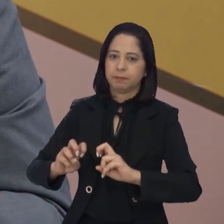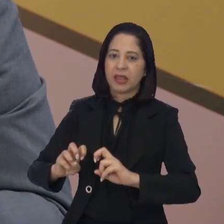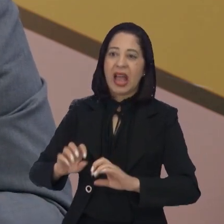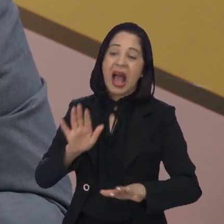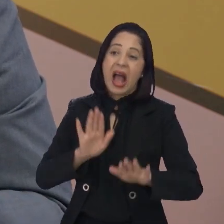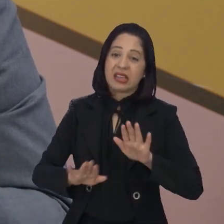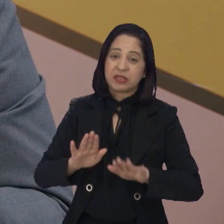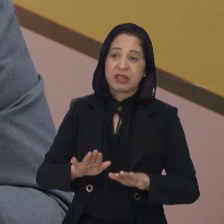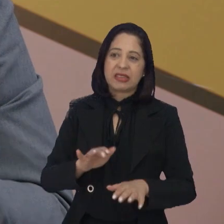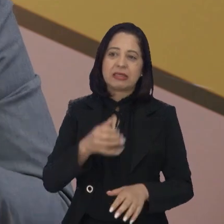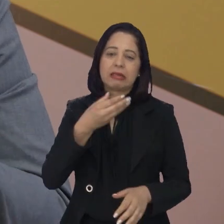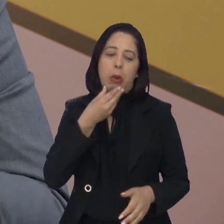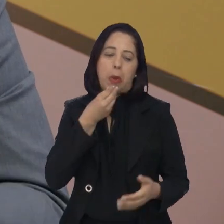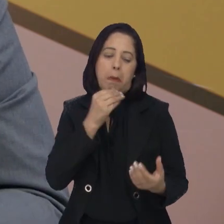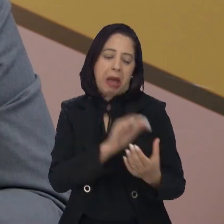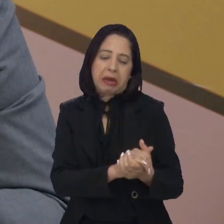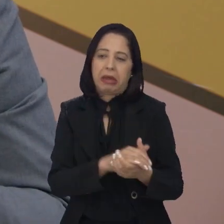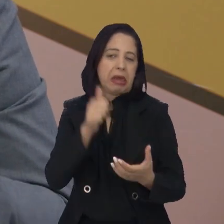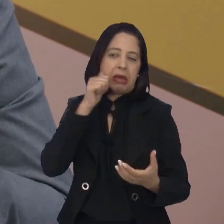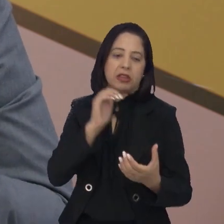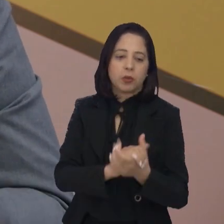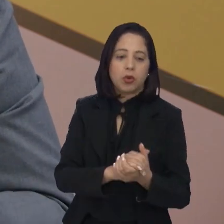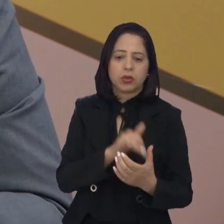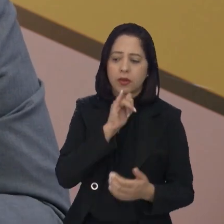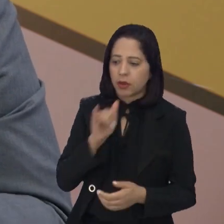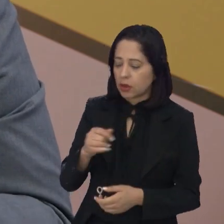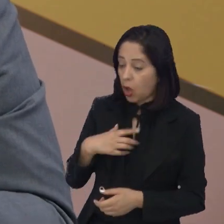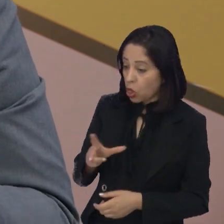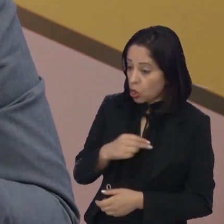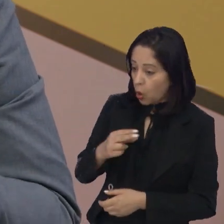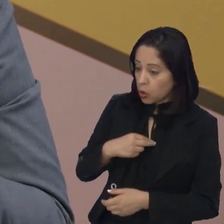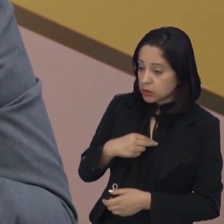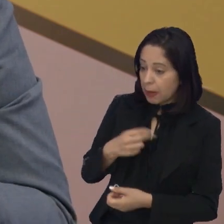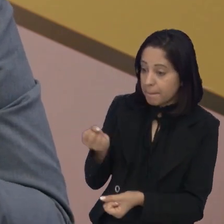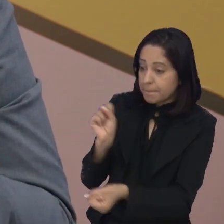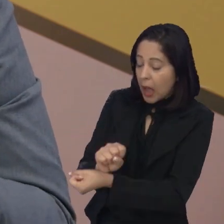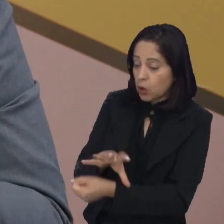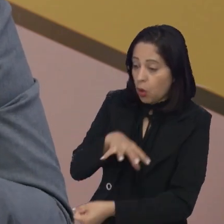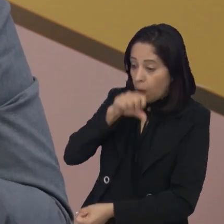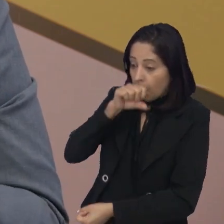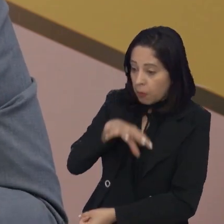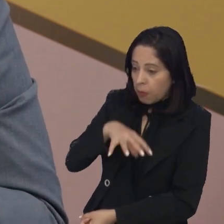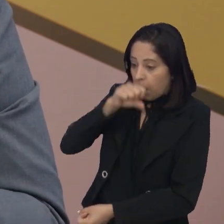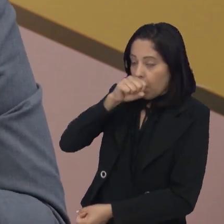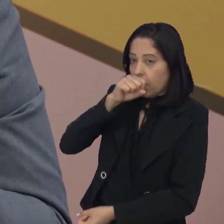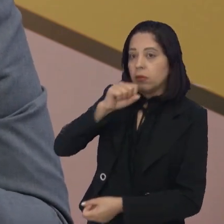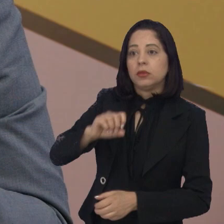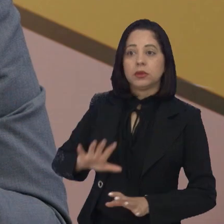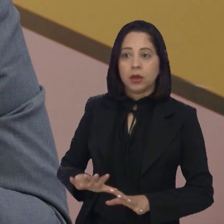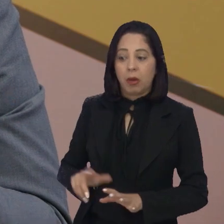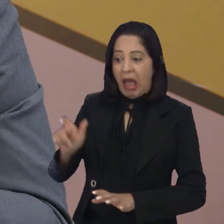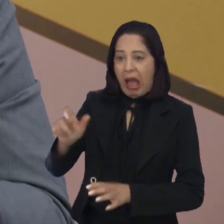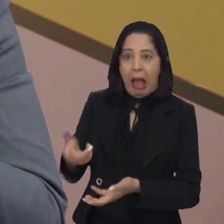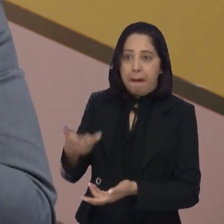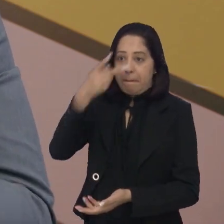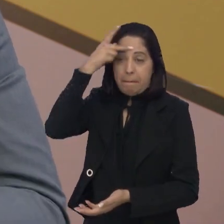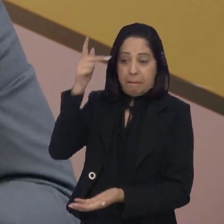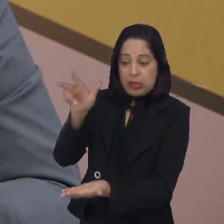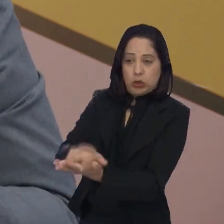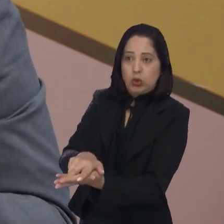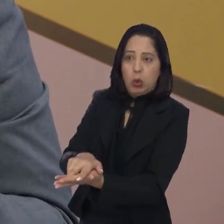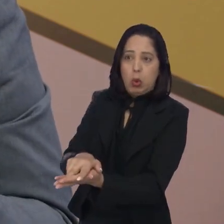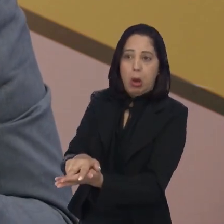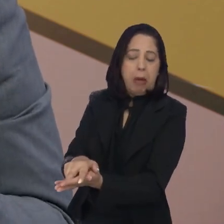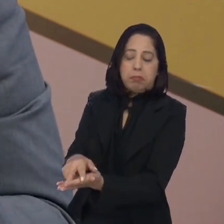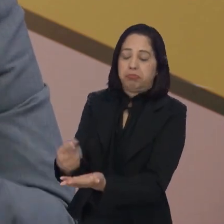pessoa que convive, que nota que às vezes para de respirar, que às vezes ronca. Muitas vezes os sinais são muito sutis, né? Como, por exemplo, sonolência durante